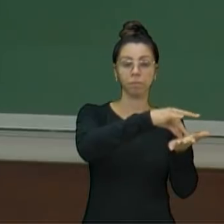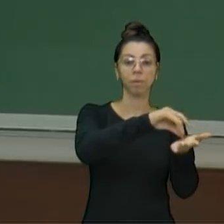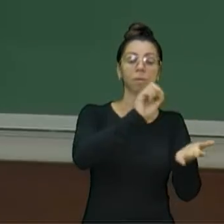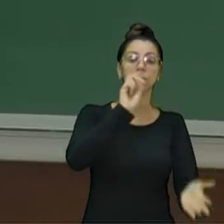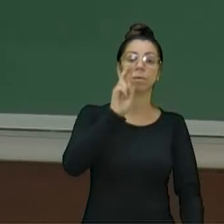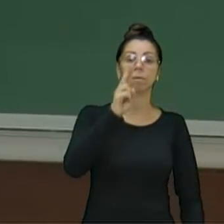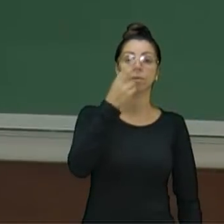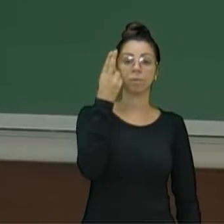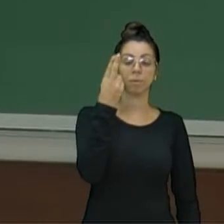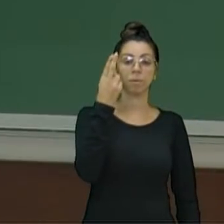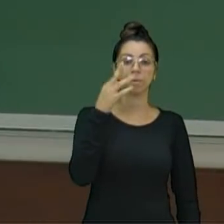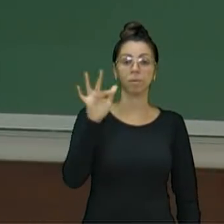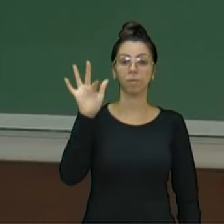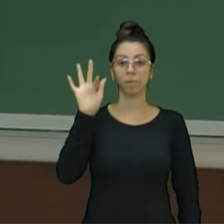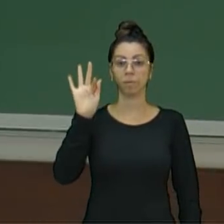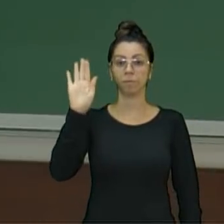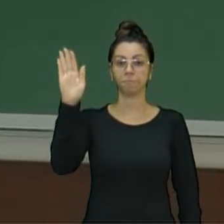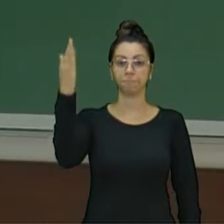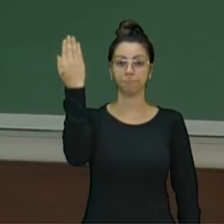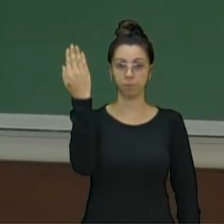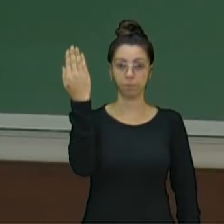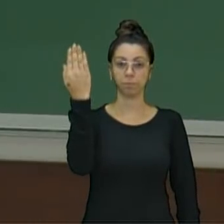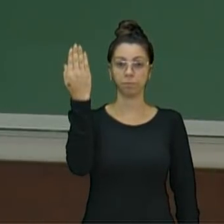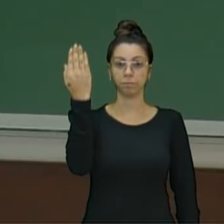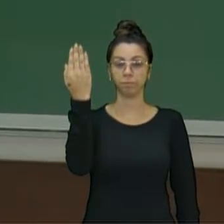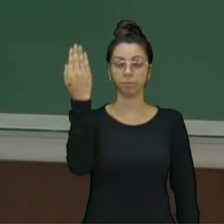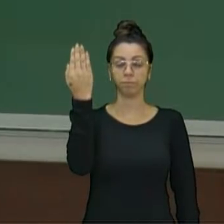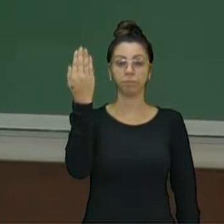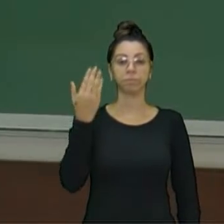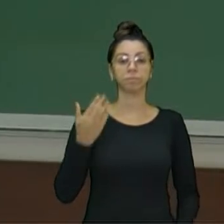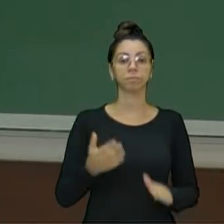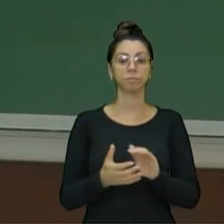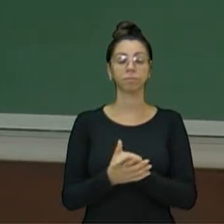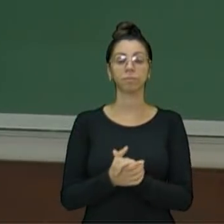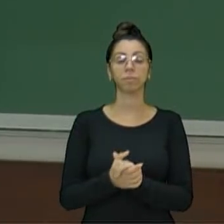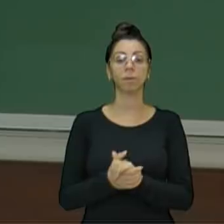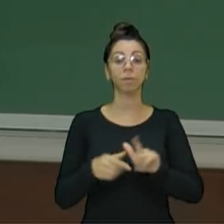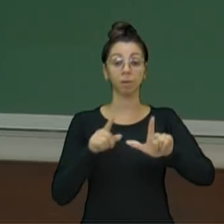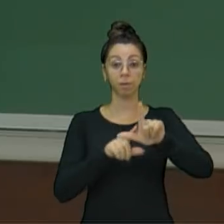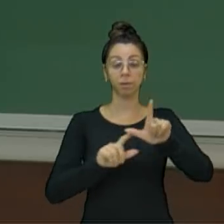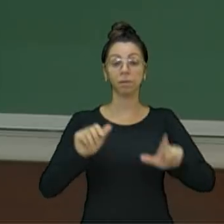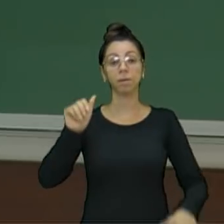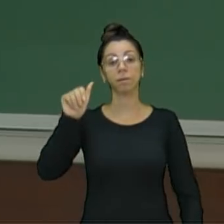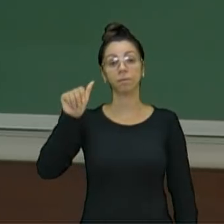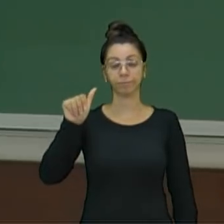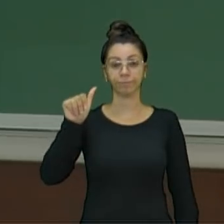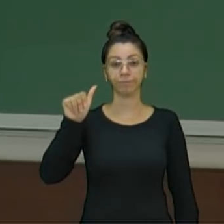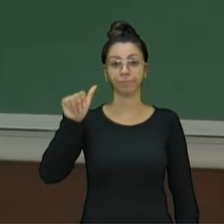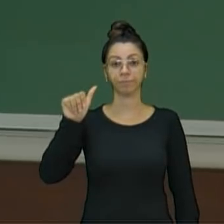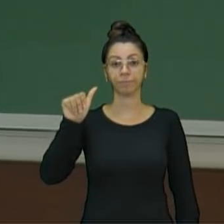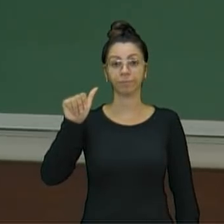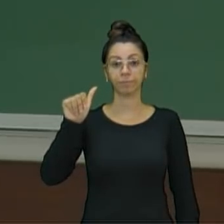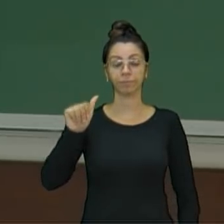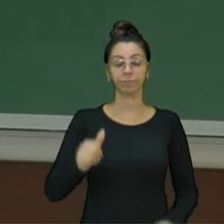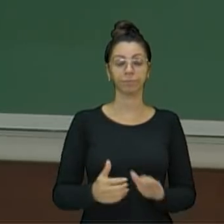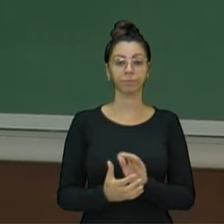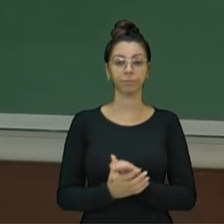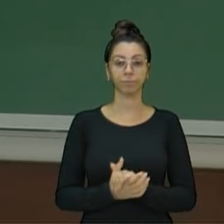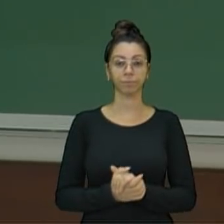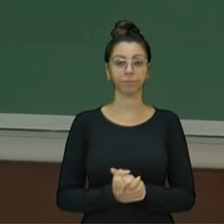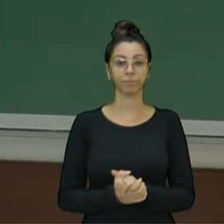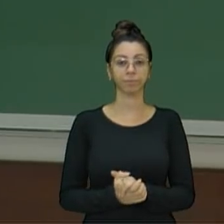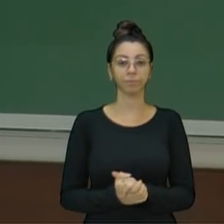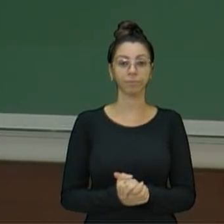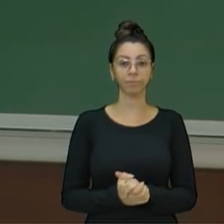ou F, para falso, false. Então, a letra A, ó, In a summary, you can rephrase